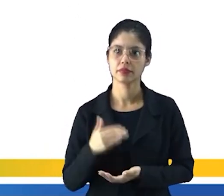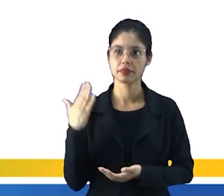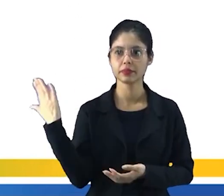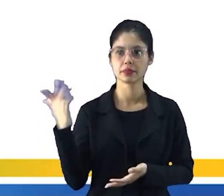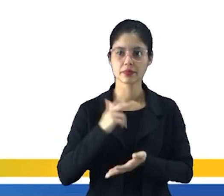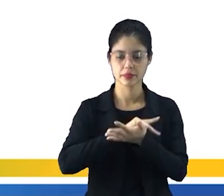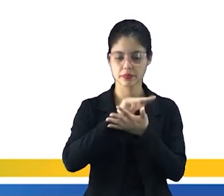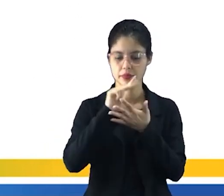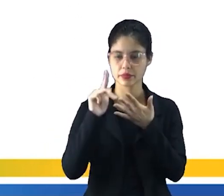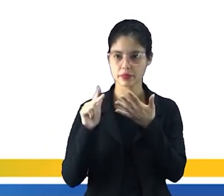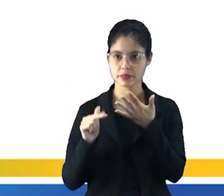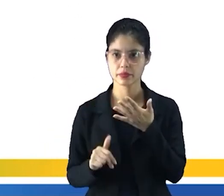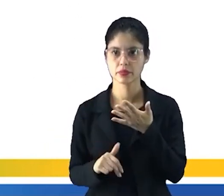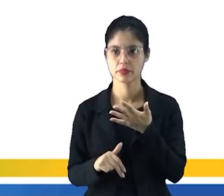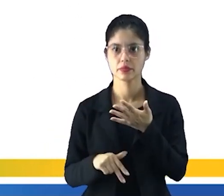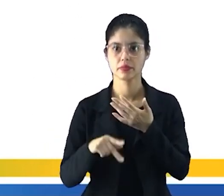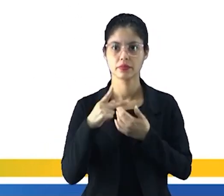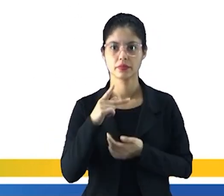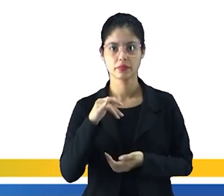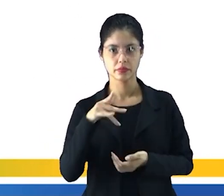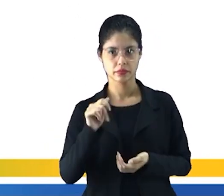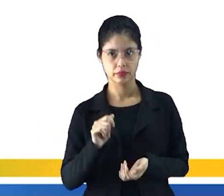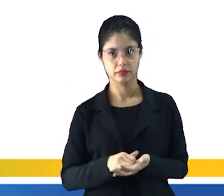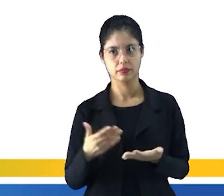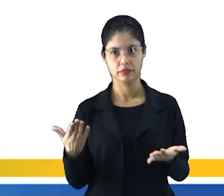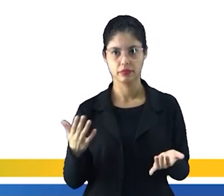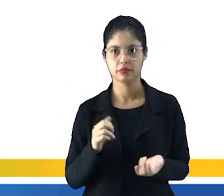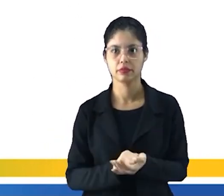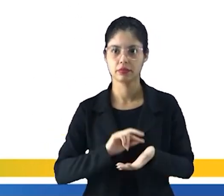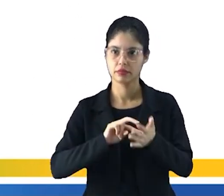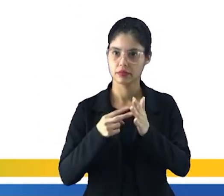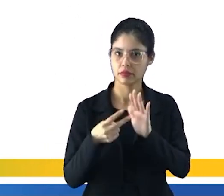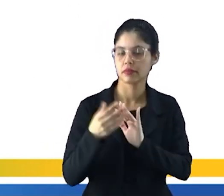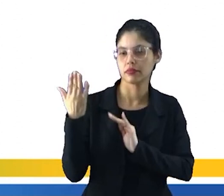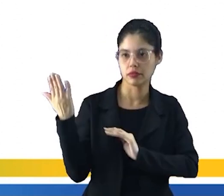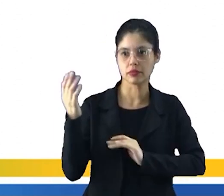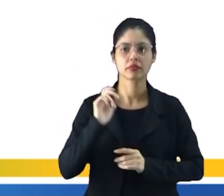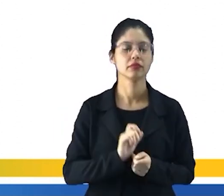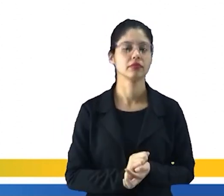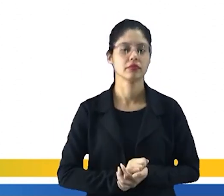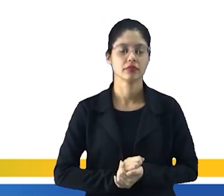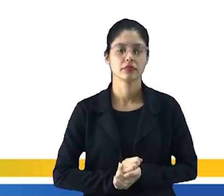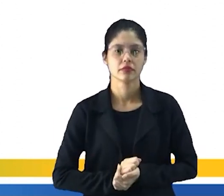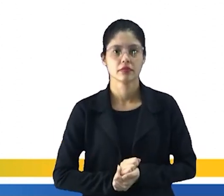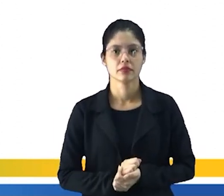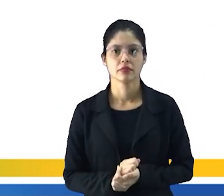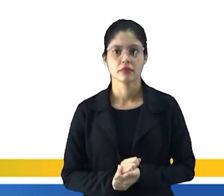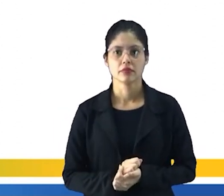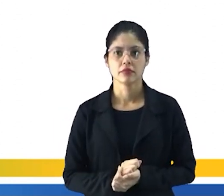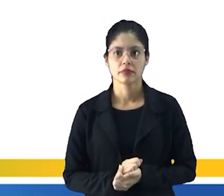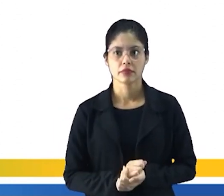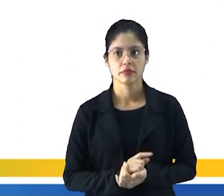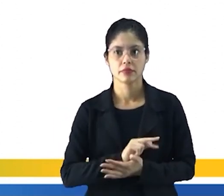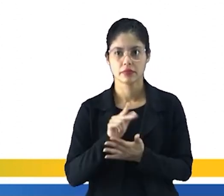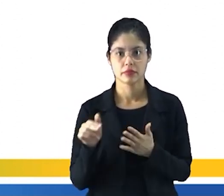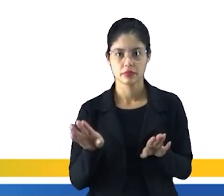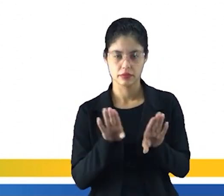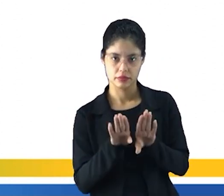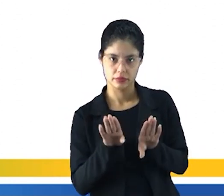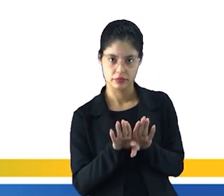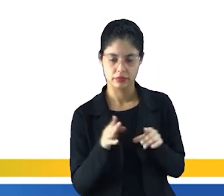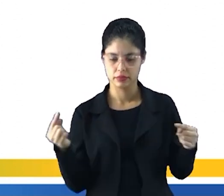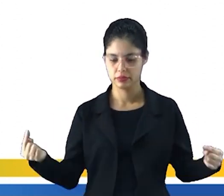pandorga, cafifa, então tem vários significados para esse mesmo objeto. Tá? O mesmo também vale